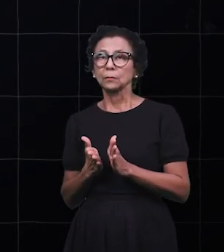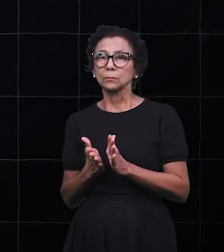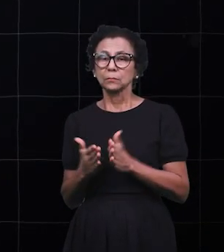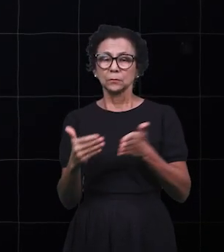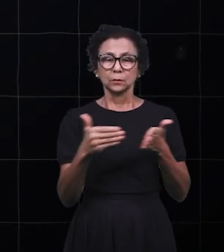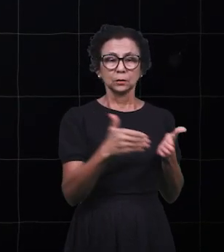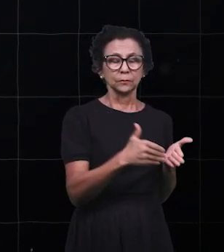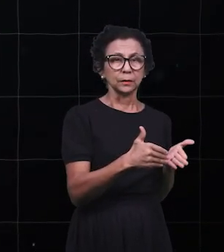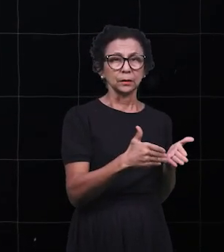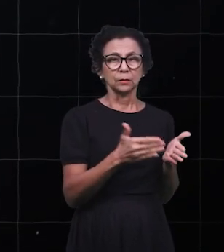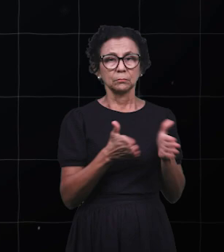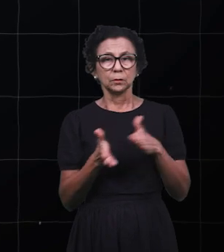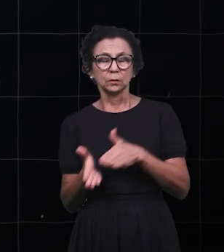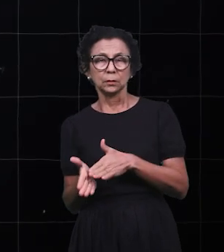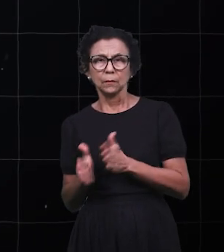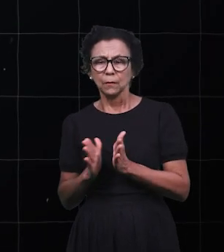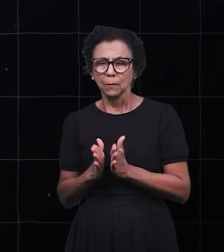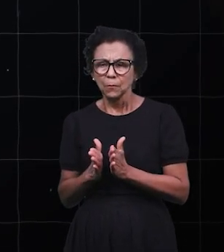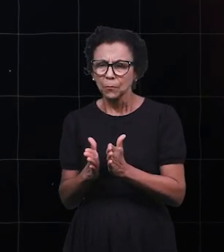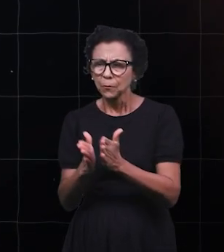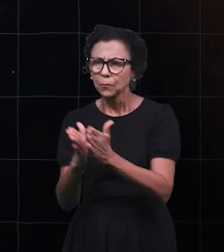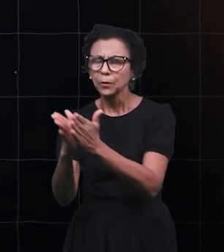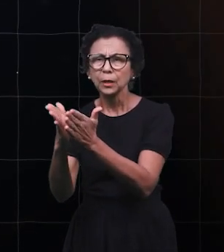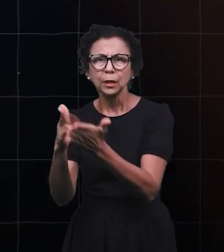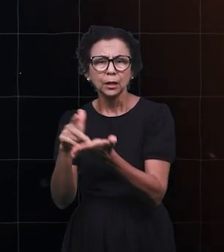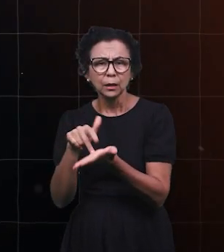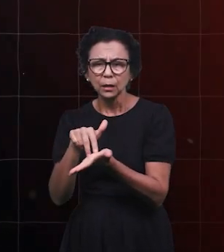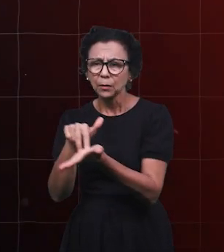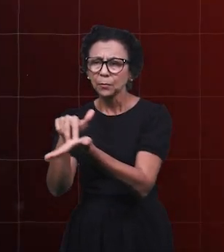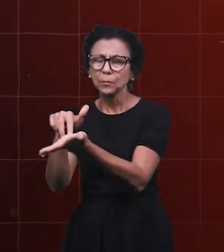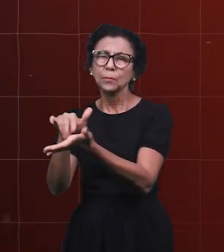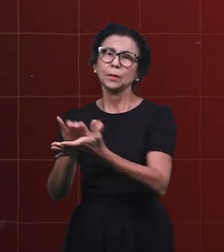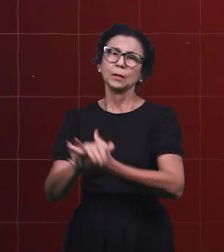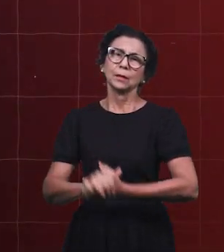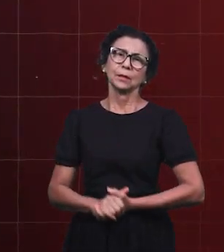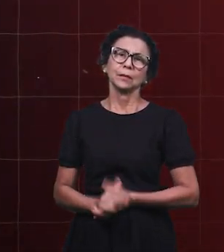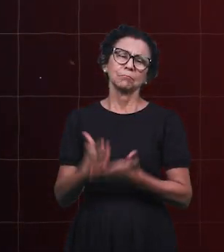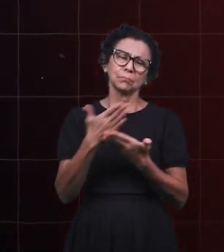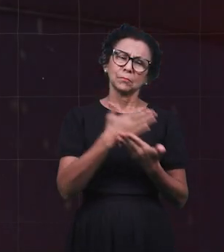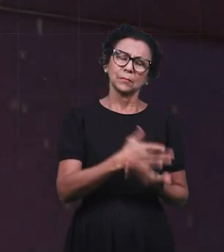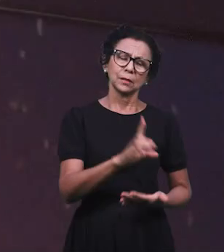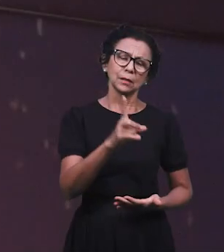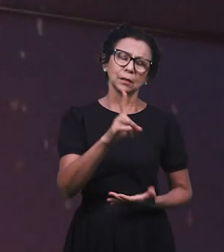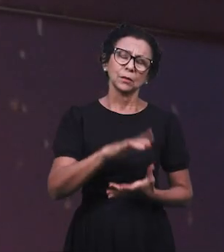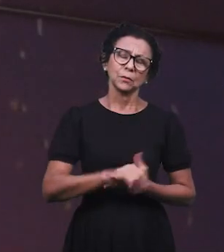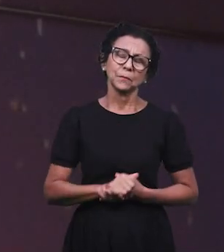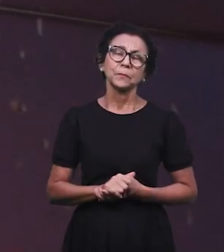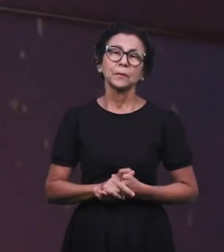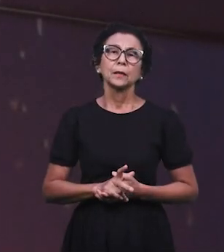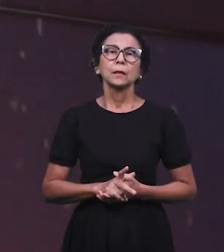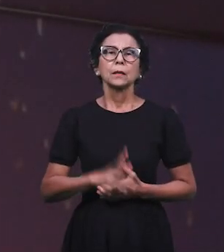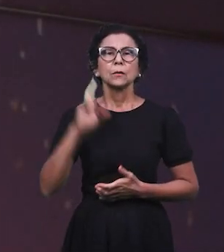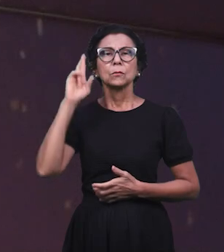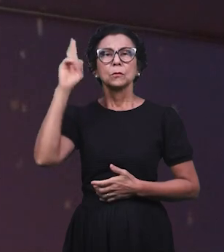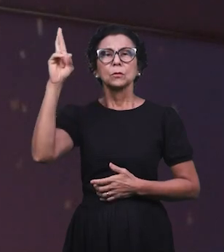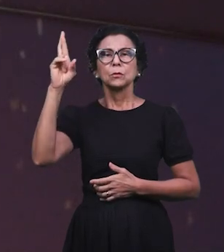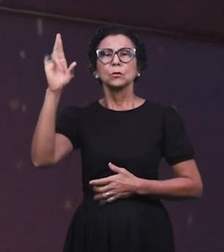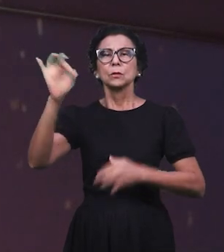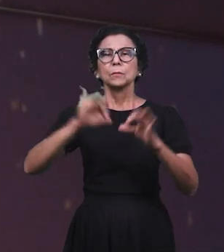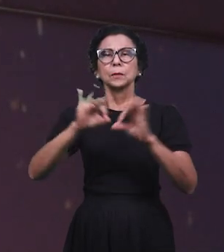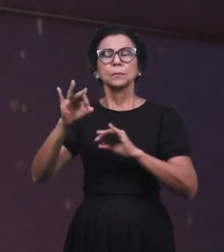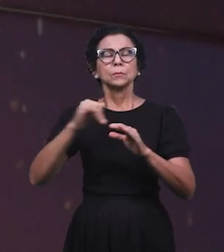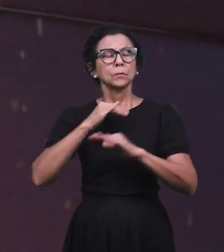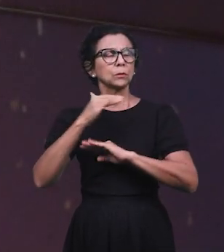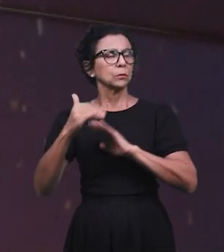a direita nem para a esquerda, para que prudentemente te conduzas por onde quer que andares." Então, já está tudo direcionado